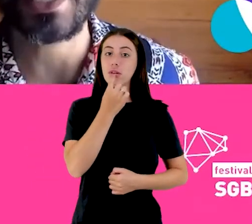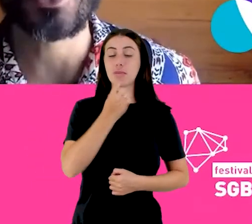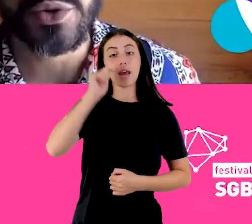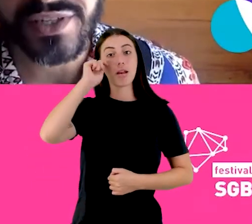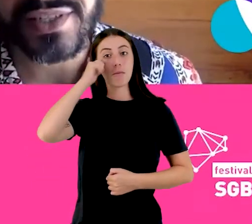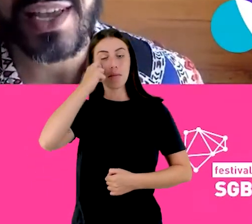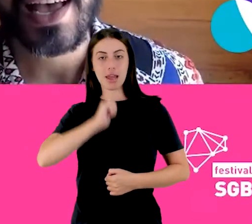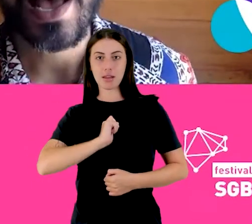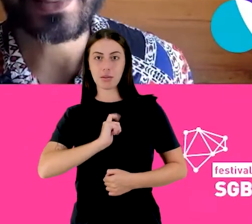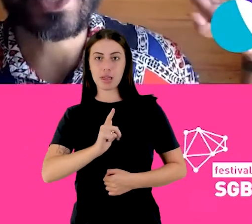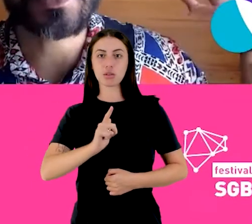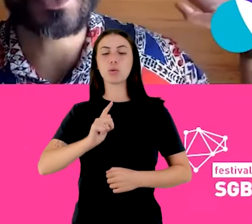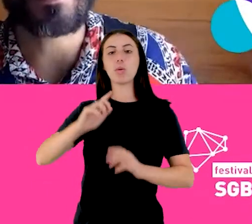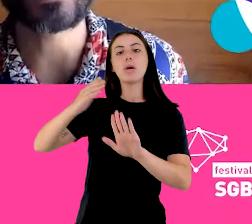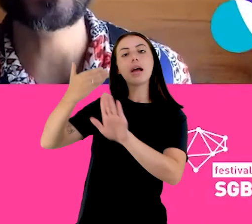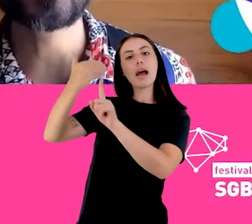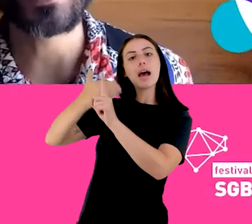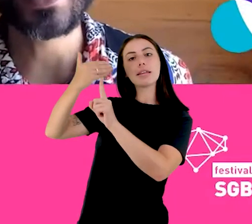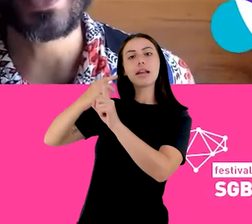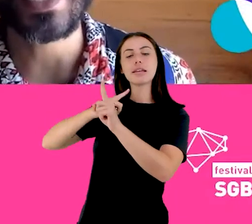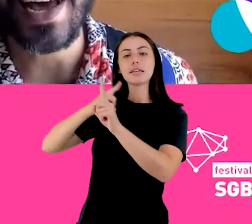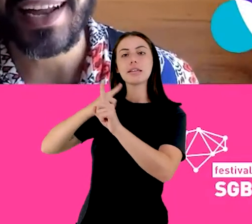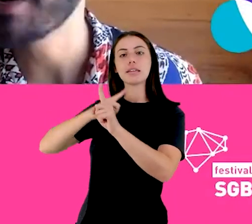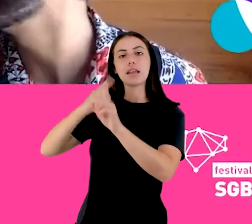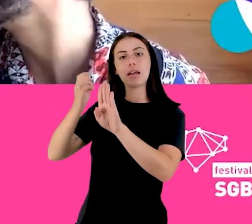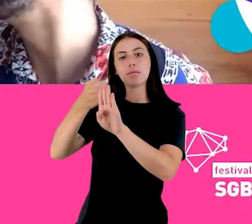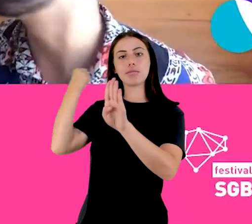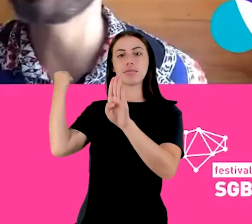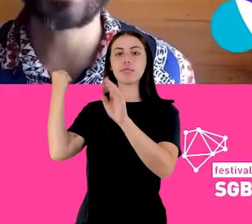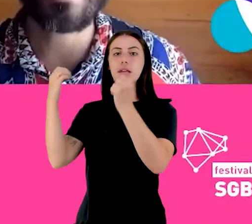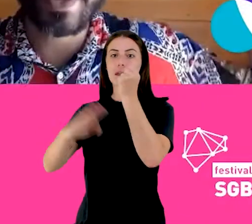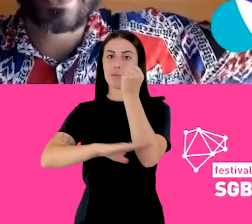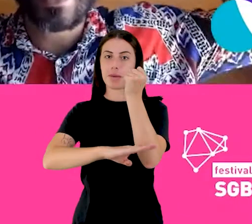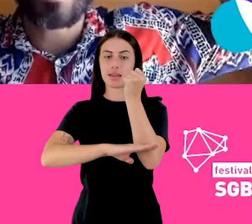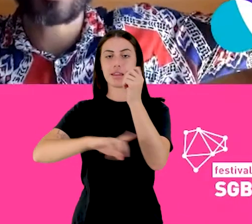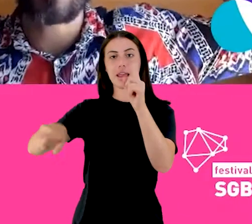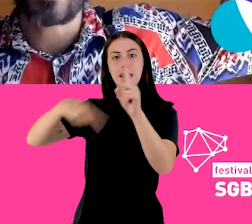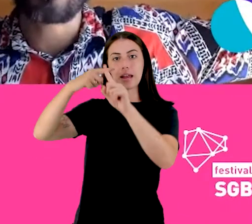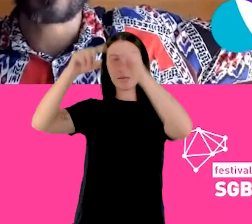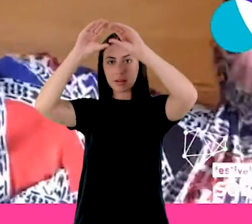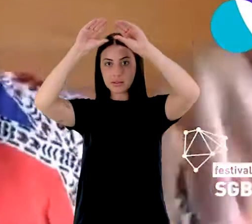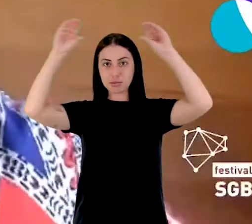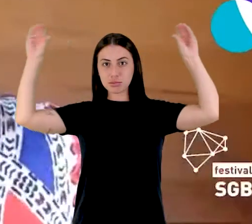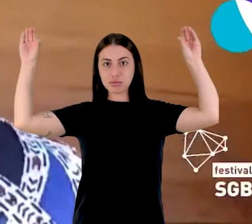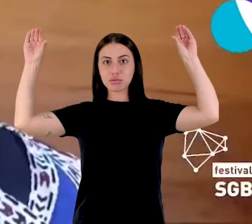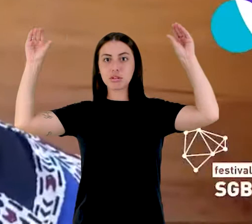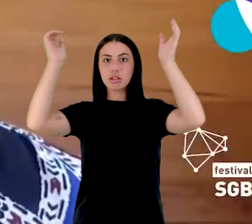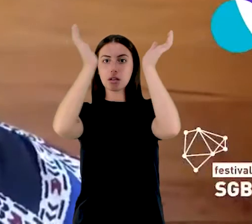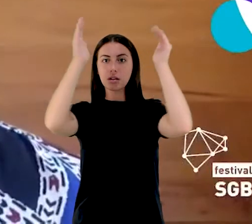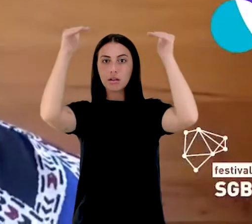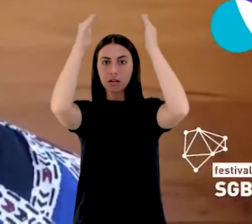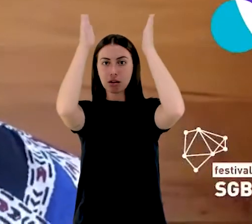pretos e azuis. Atrás de mim tem uma parede de madeira clara e uma prateleira bem próxima à minha cabeça,